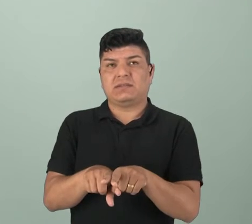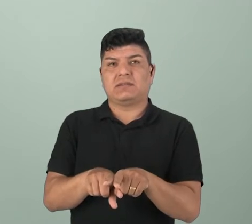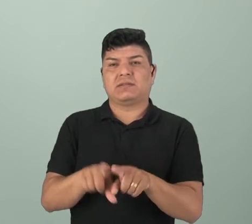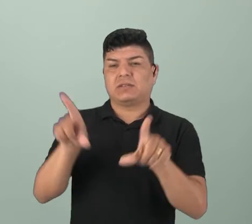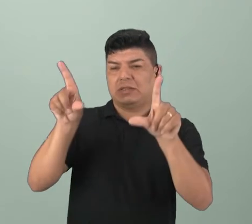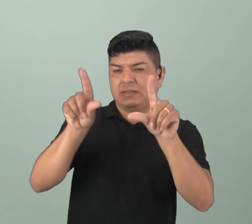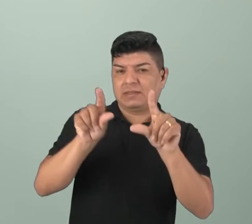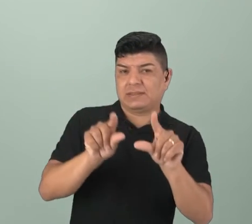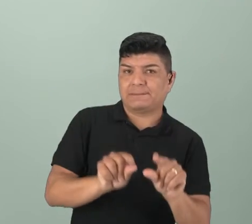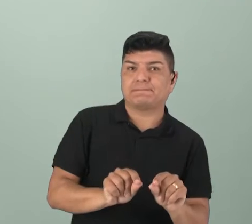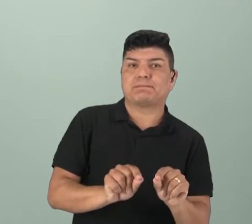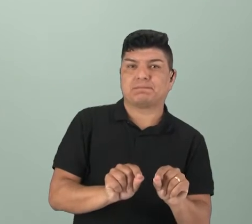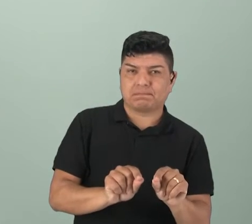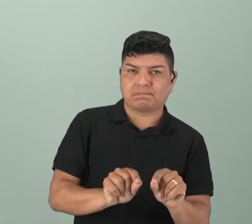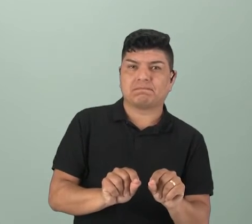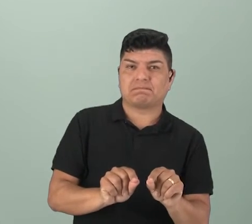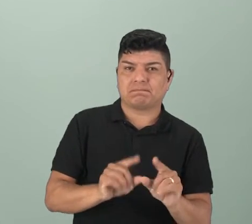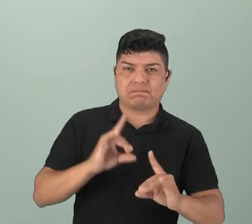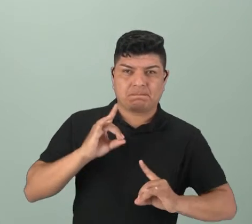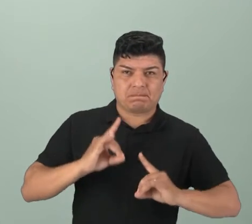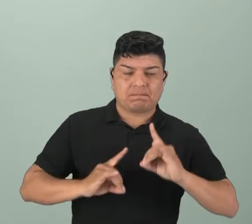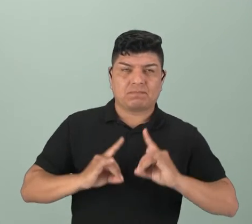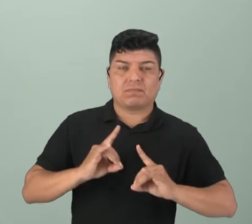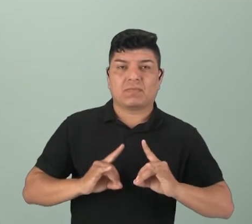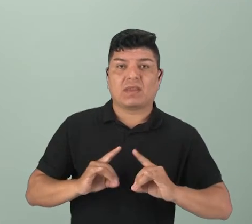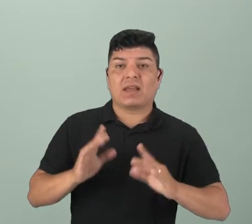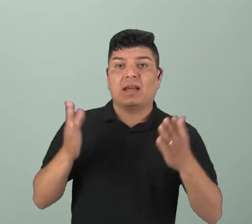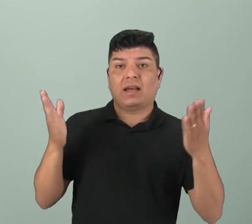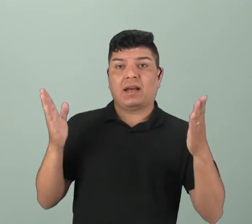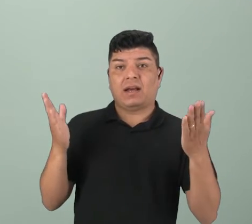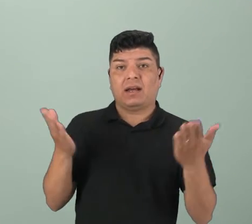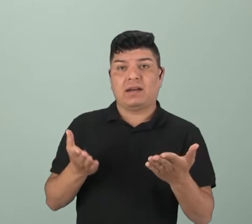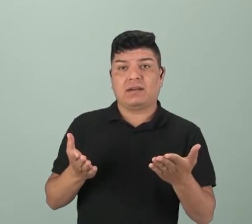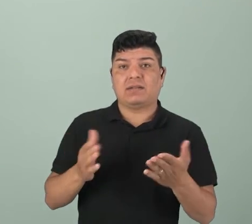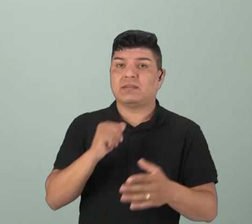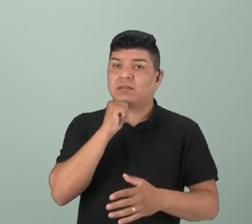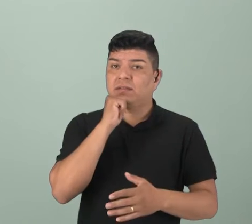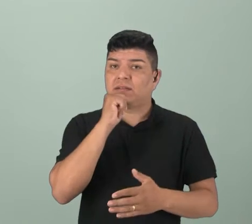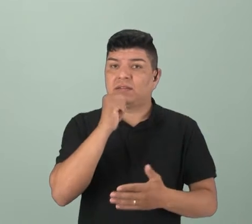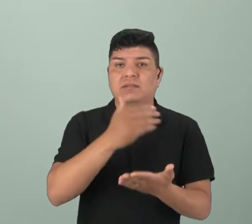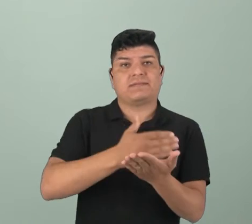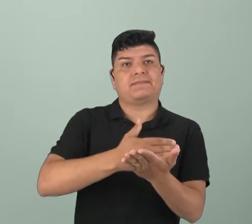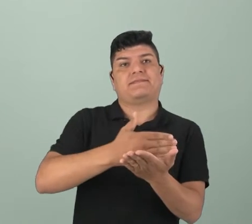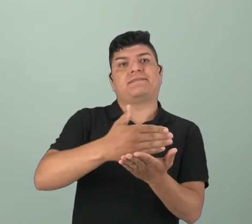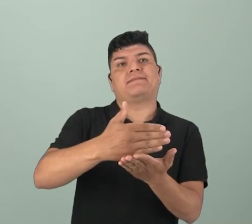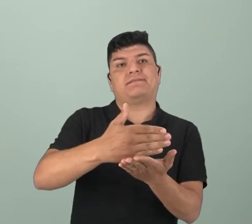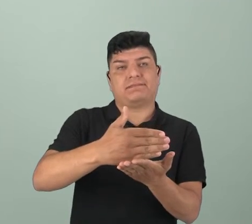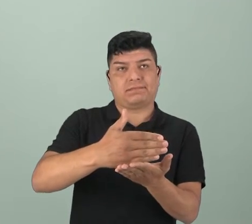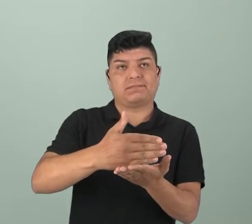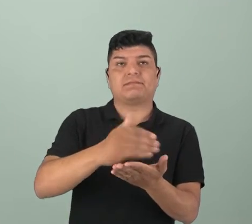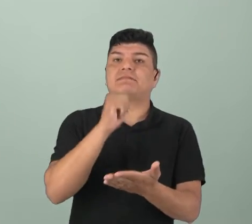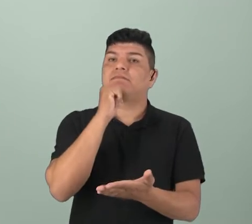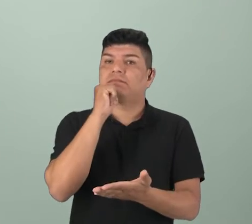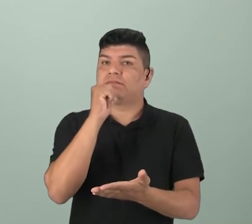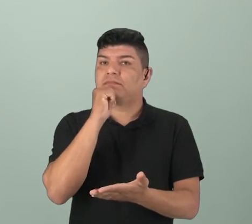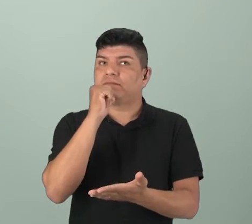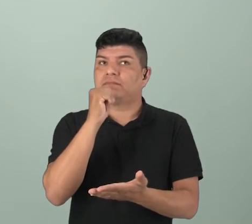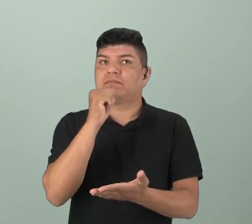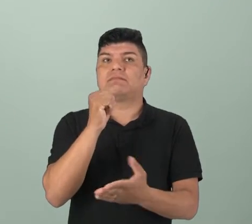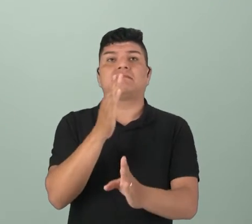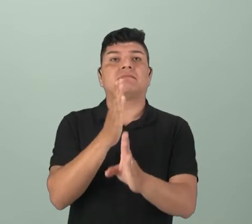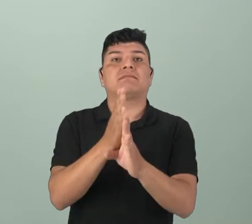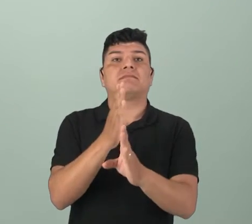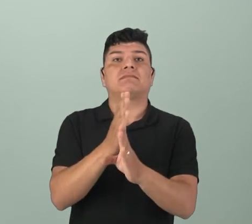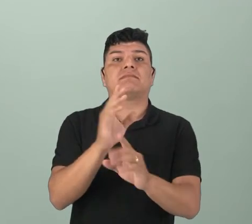e diminui as taxas, né, desses hormônios. E é nesse momento que a menstruação se inicia. Essa menstruação ela é